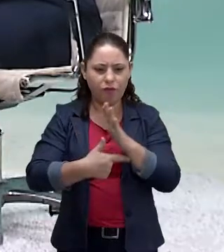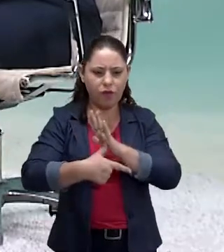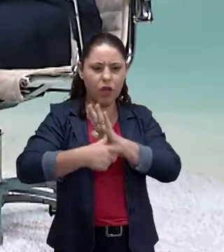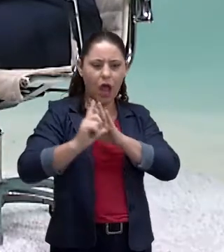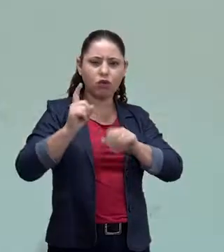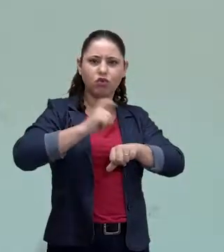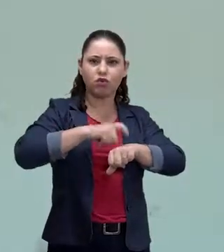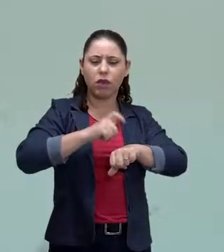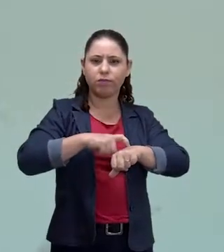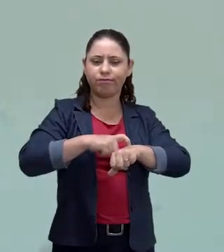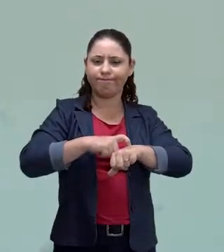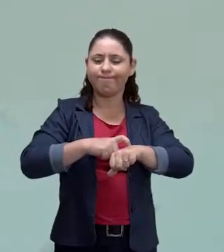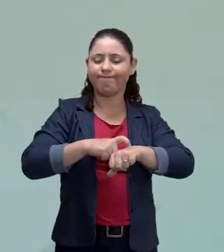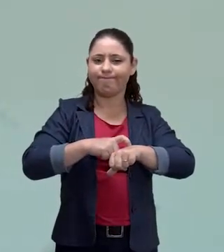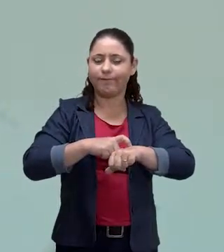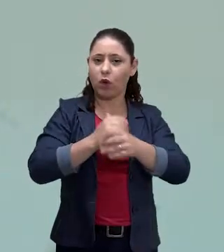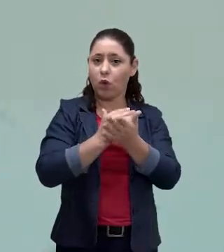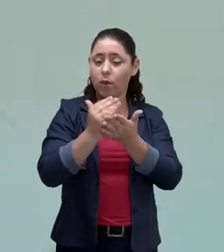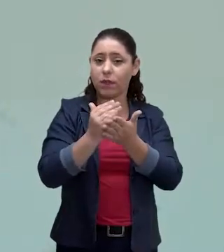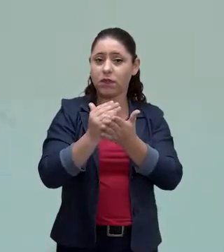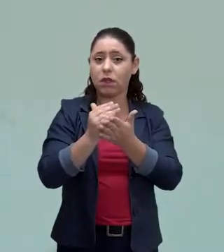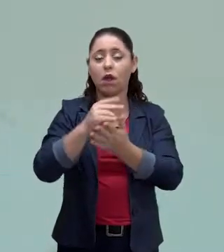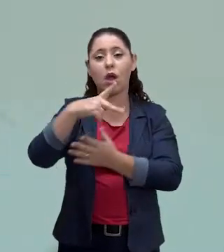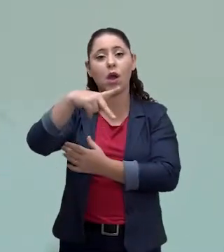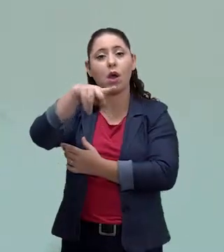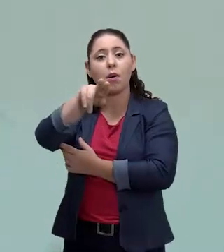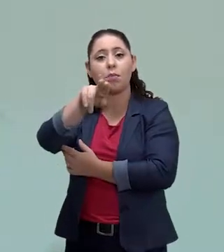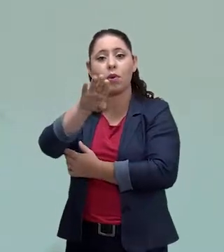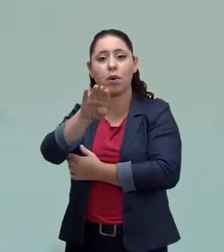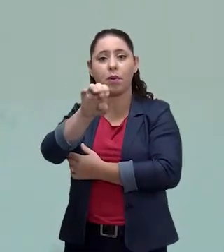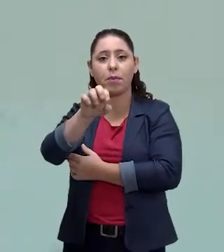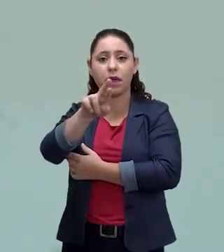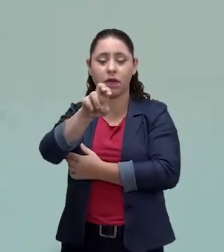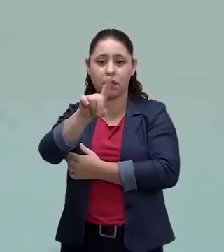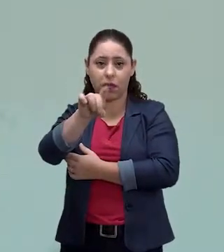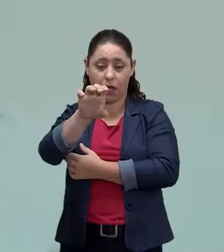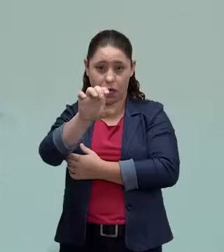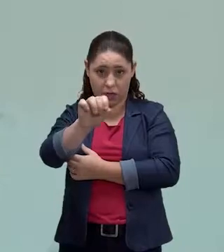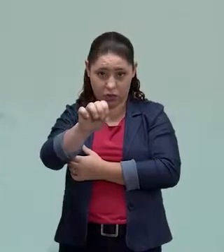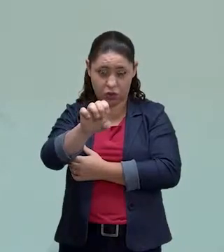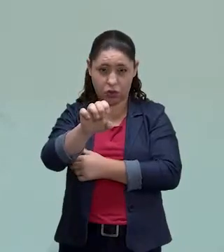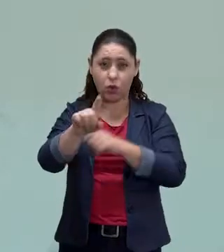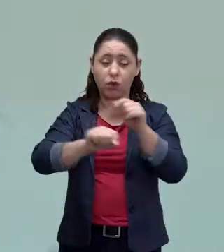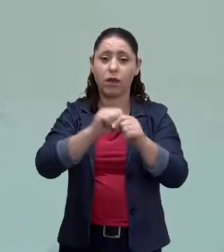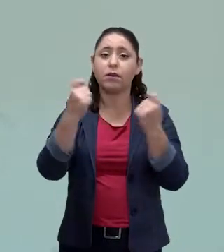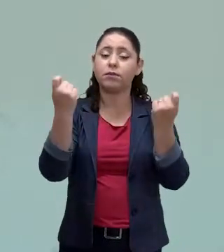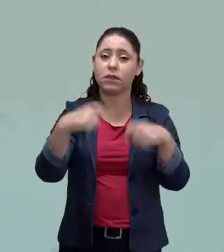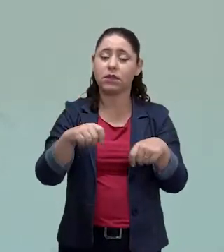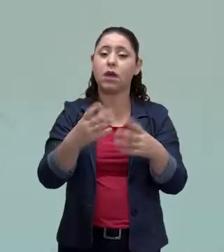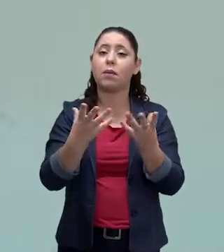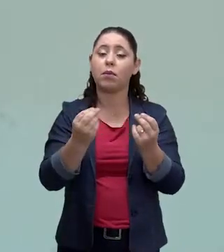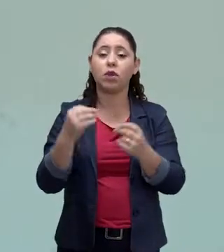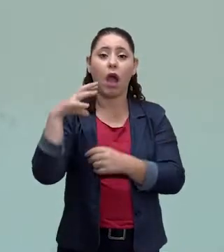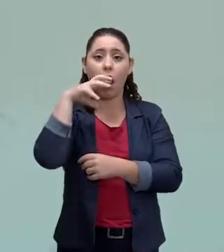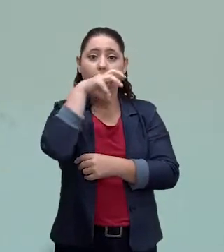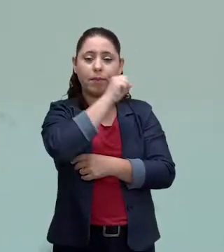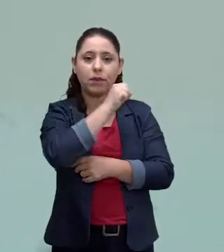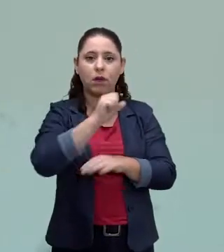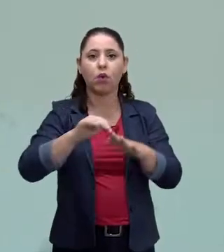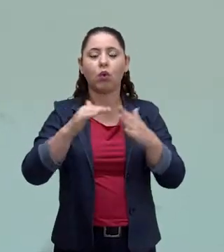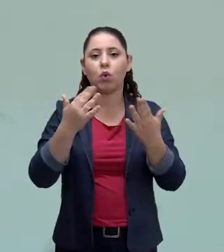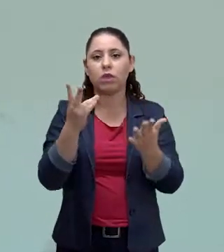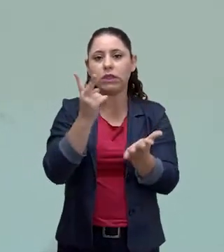isso? Na verdade, a puberdade precoce, ela implica numa intervenção médica muito